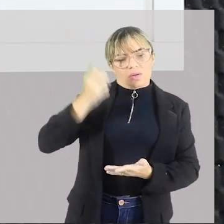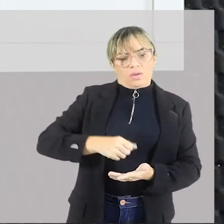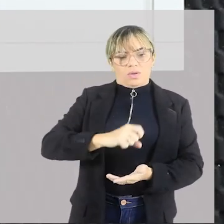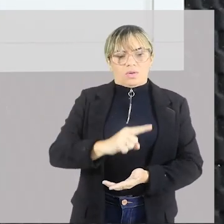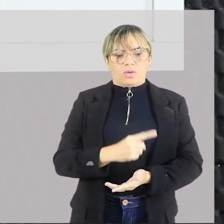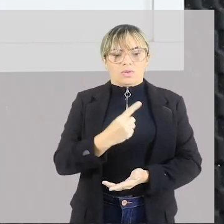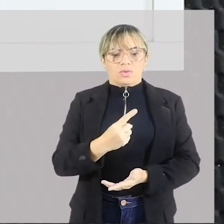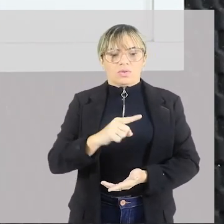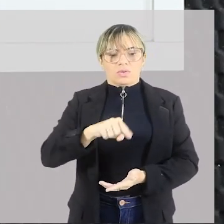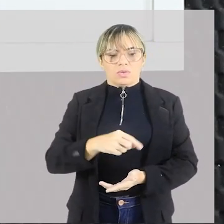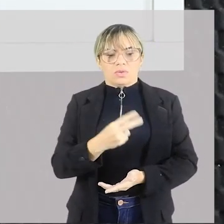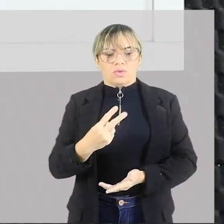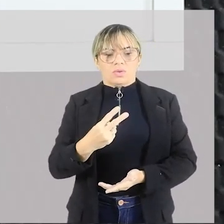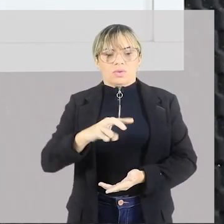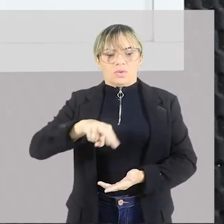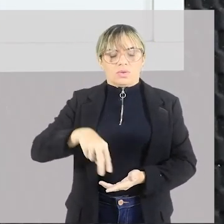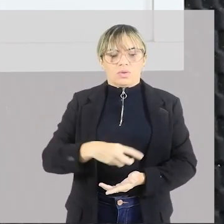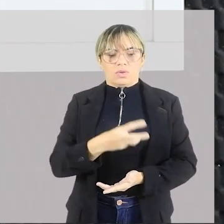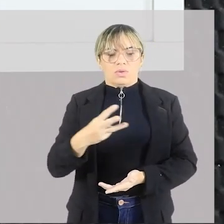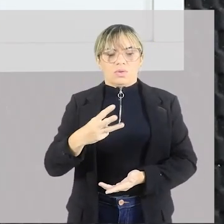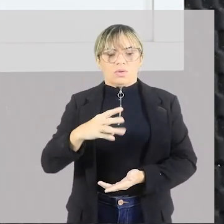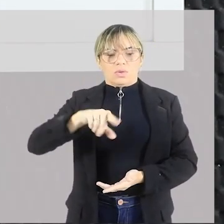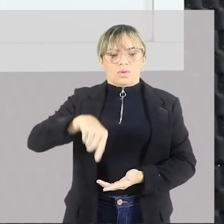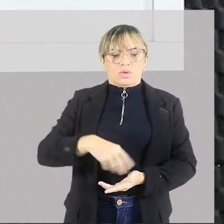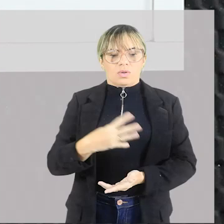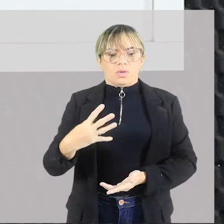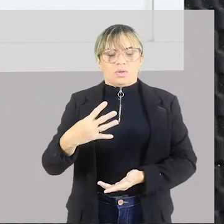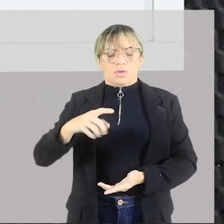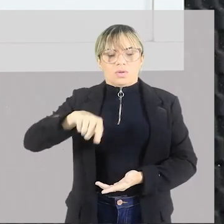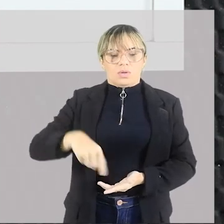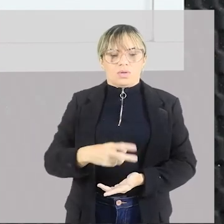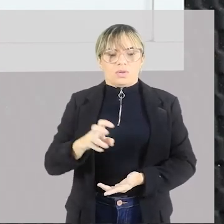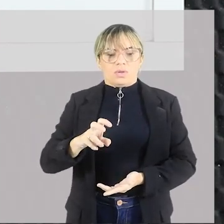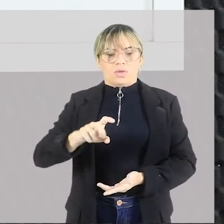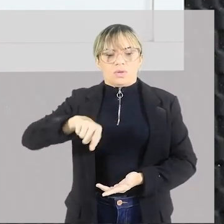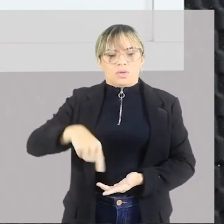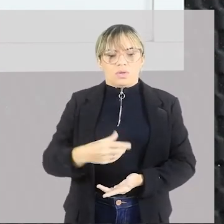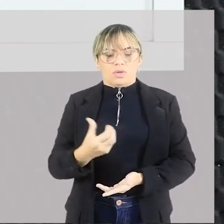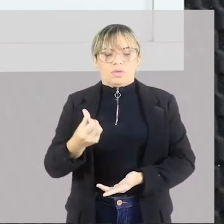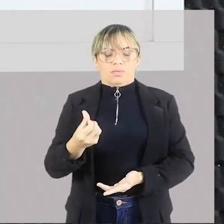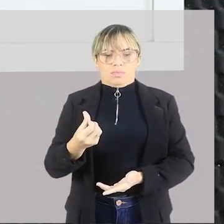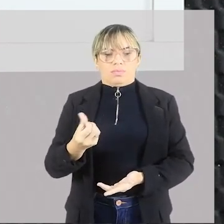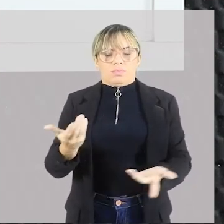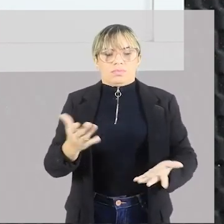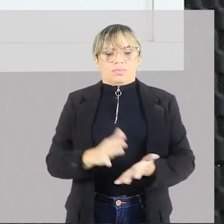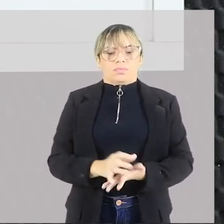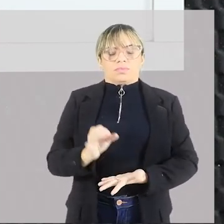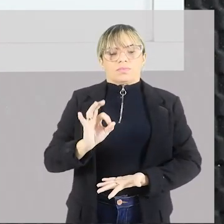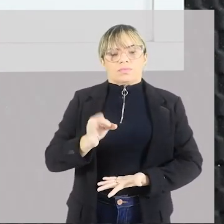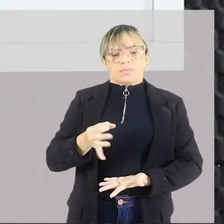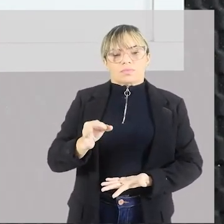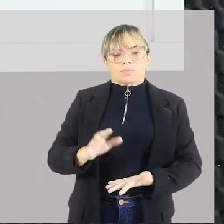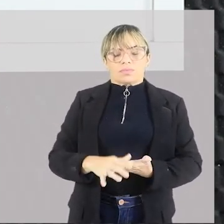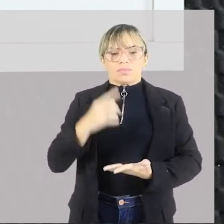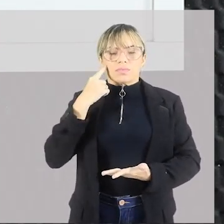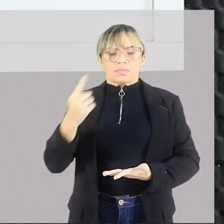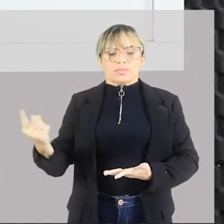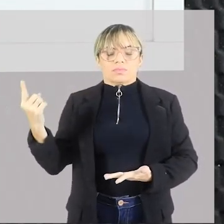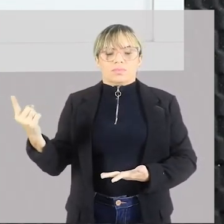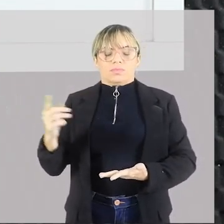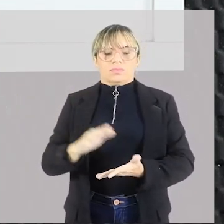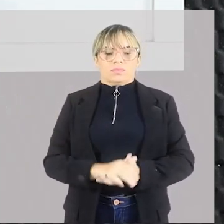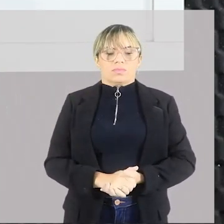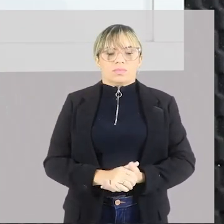1 2 3 4 5 e 6 pronto esse aqui é meu